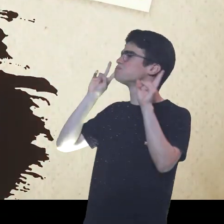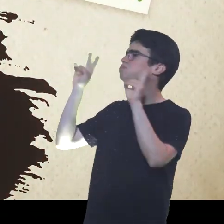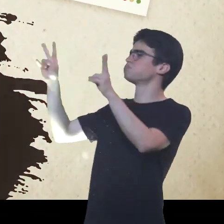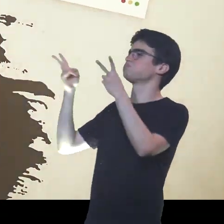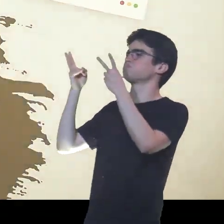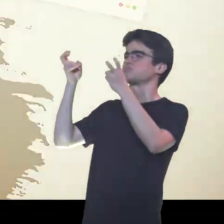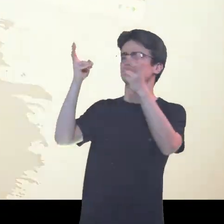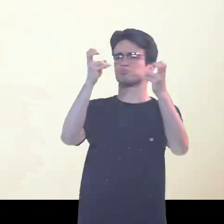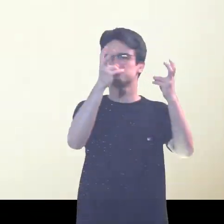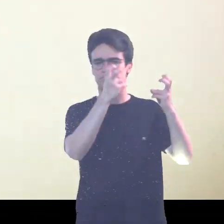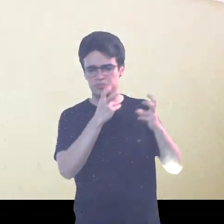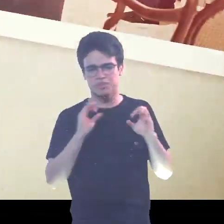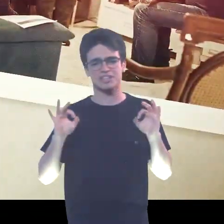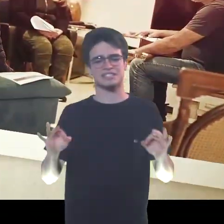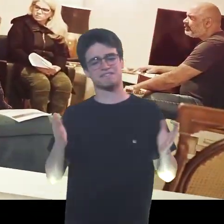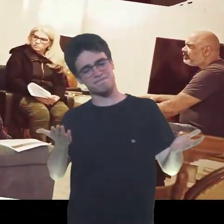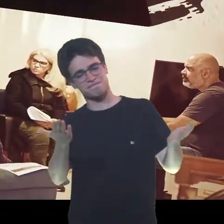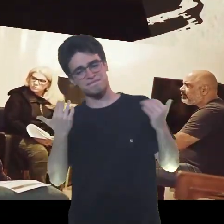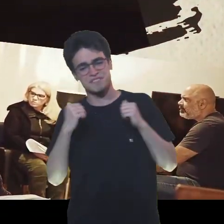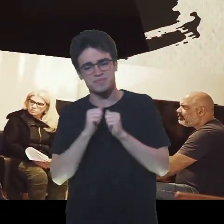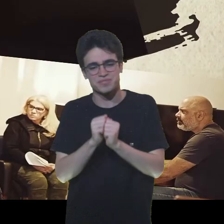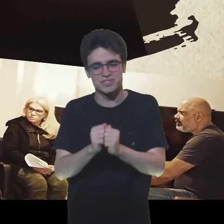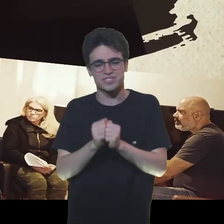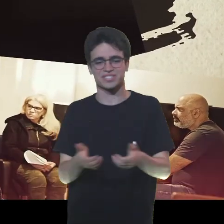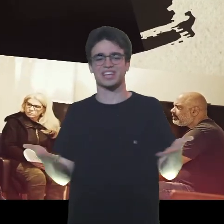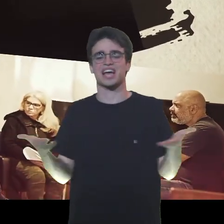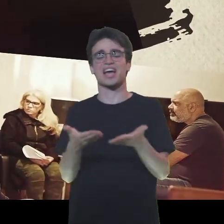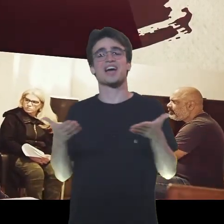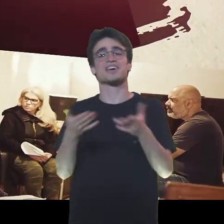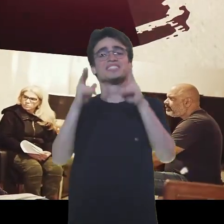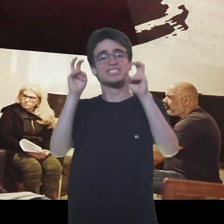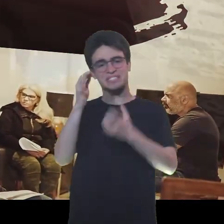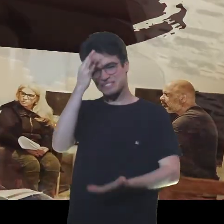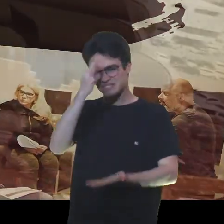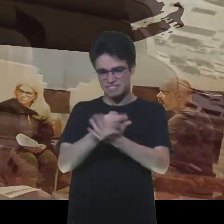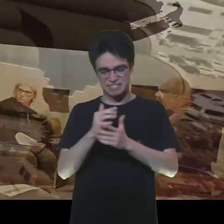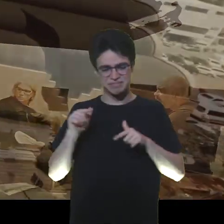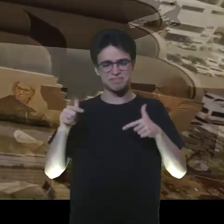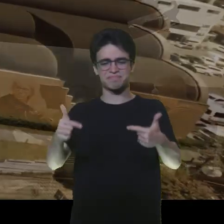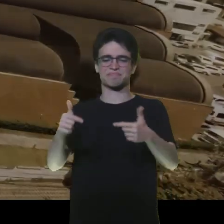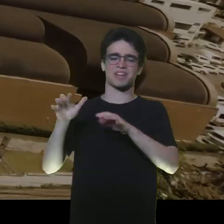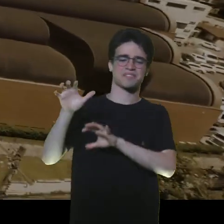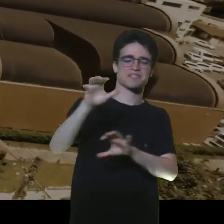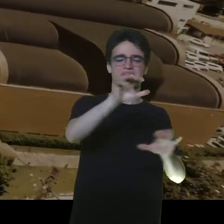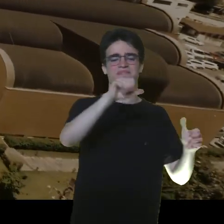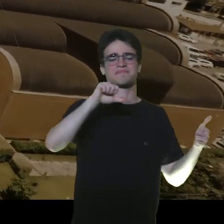de célula. Vamos juntos nessa jornada de fé e transformação.